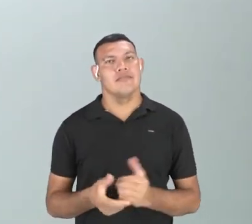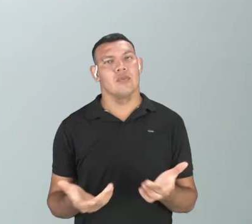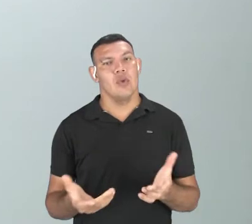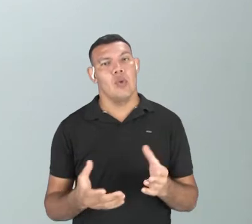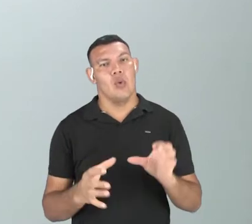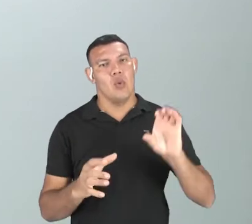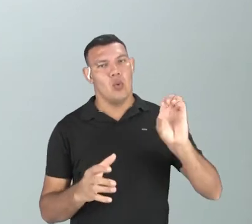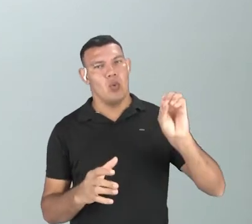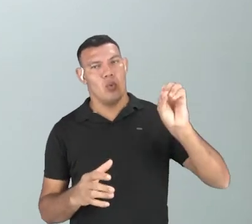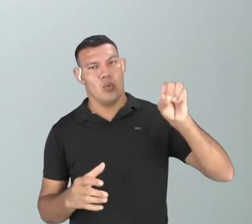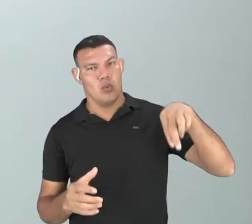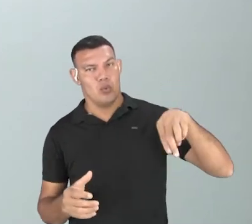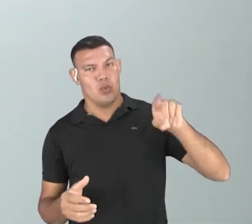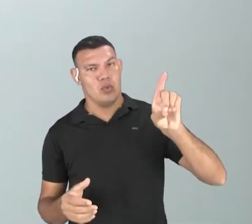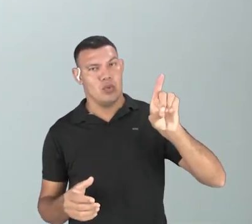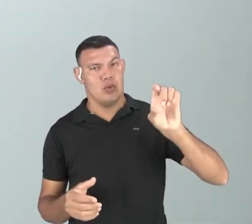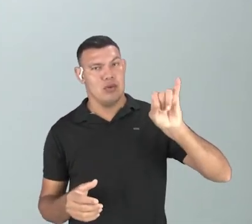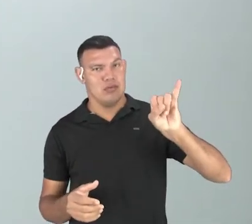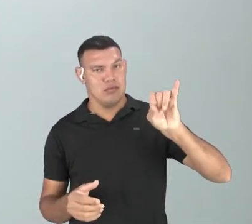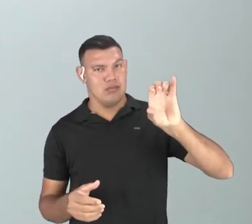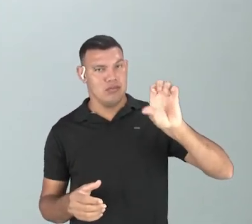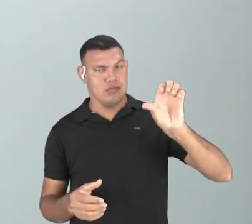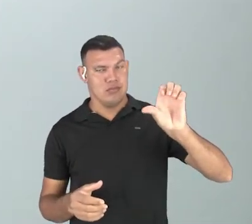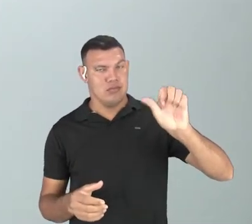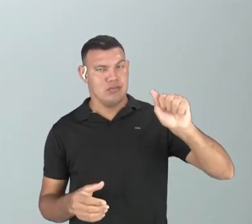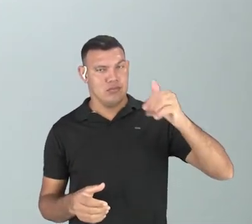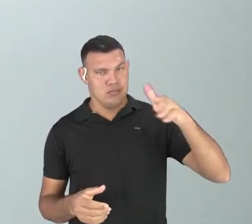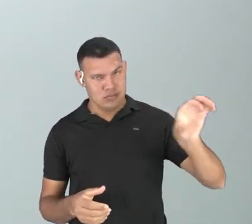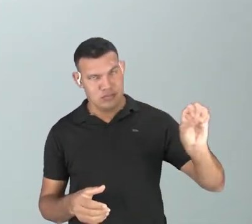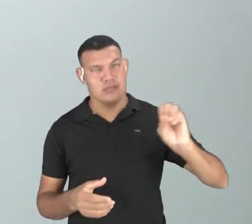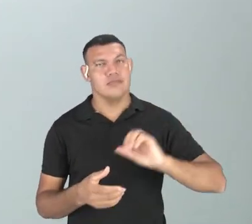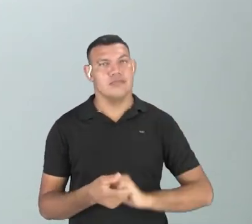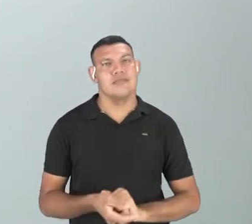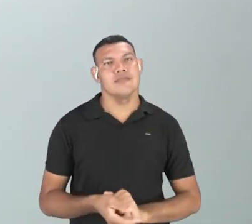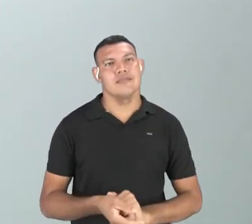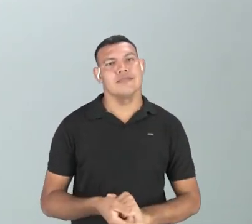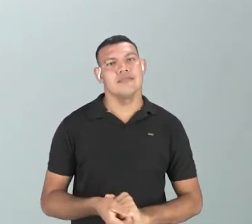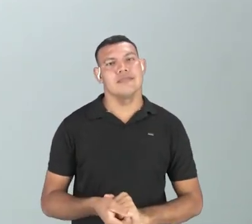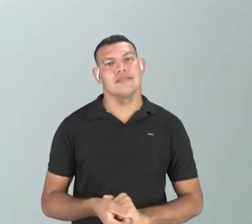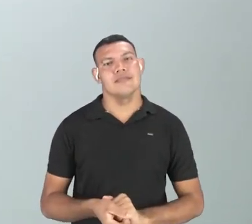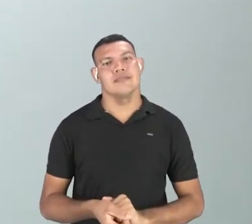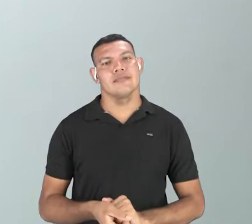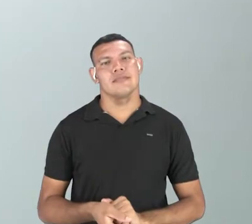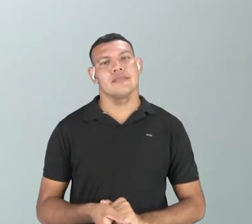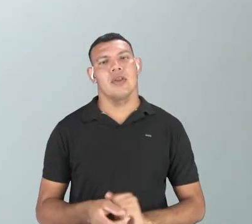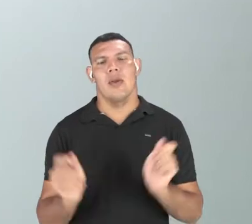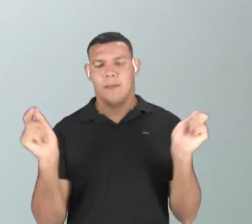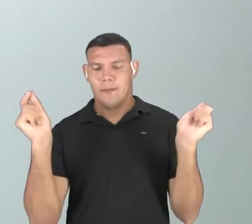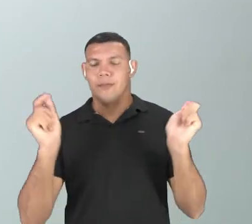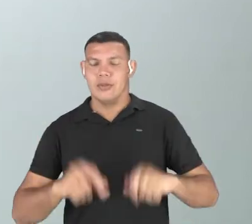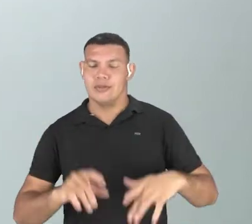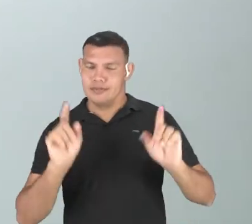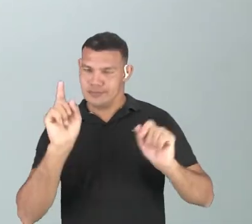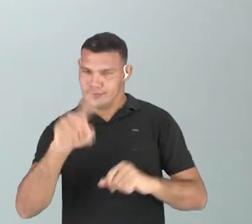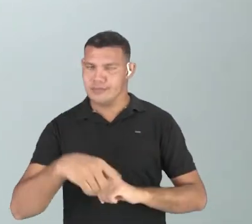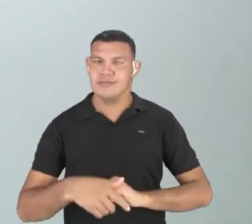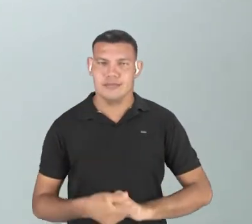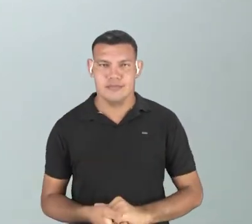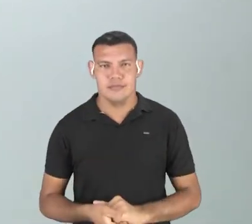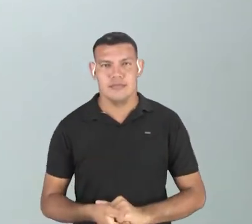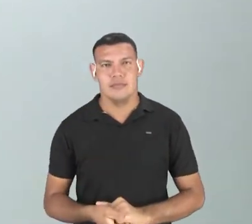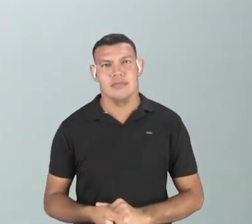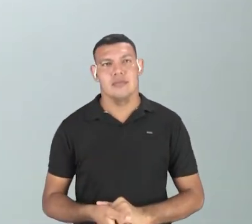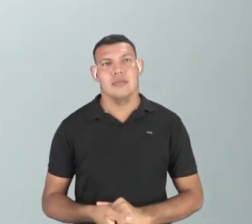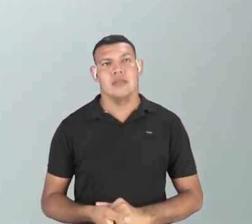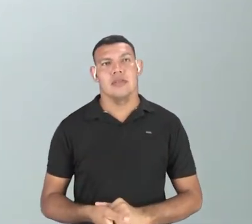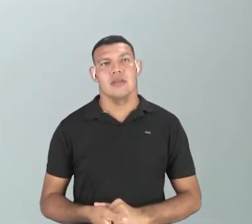no se. Se o se, você vê a frase, está parecendo uma condição, possivelmente é uma condição, certo? Só não vai ser uma